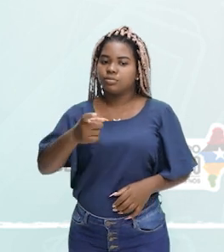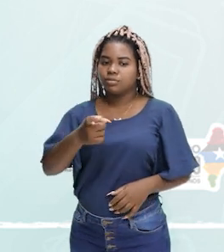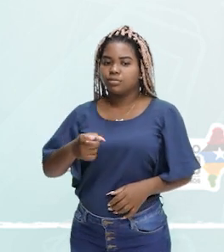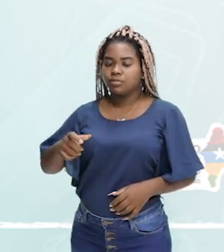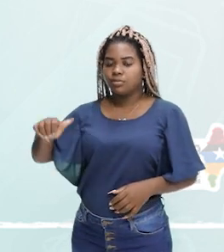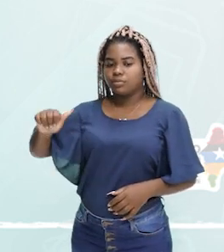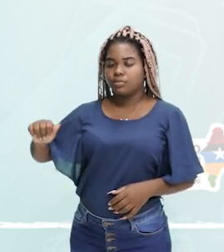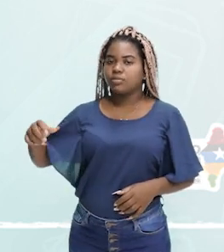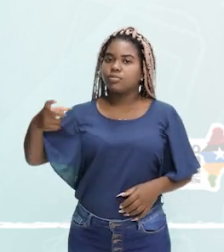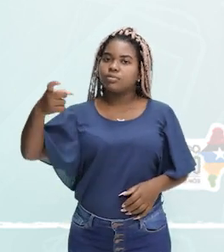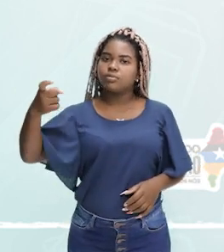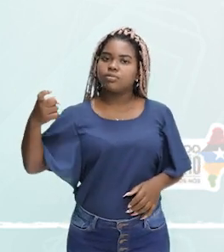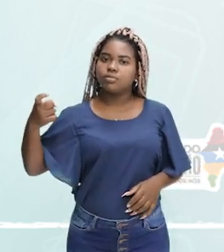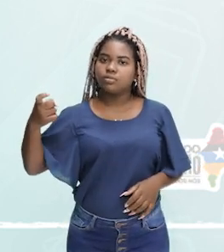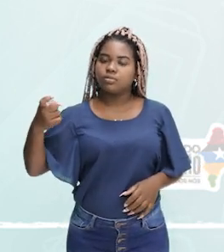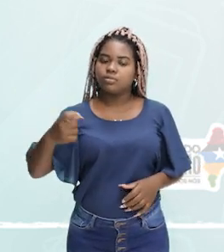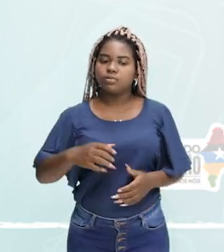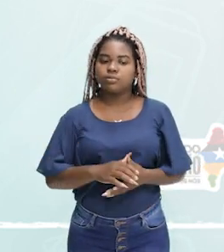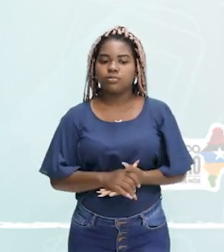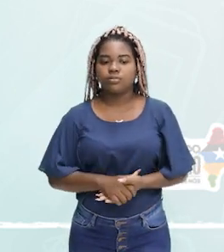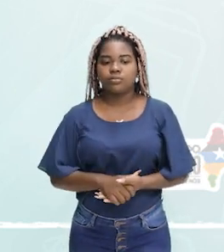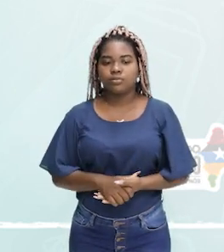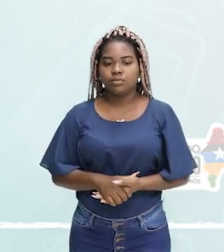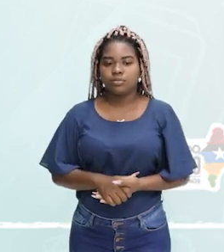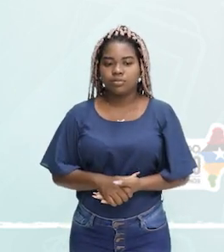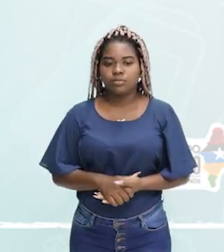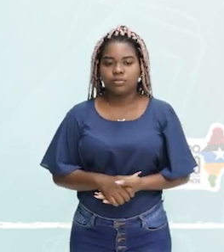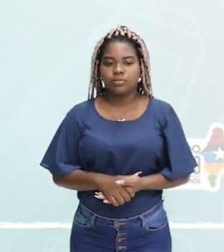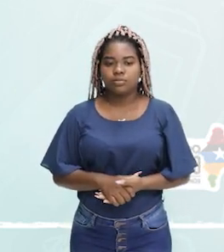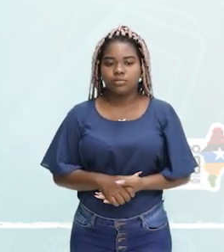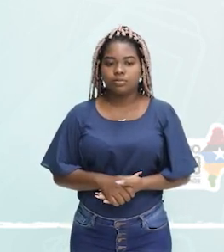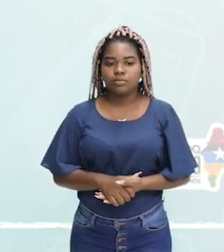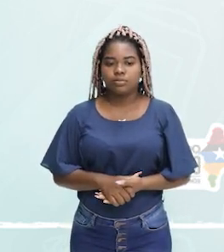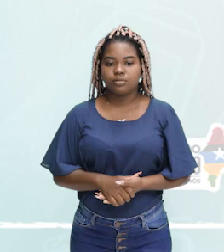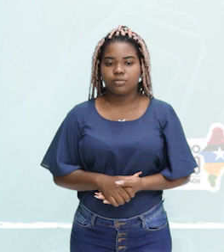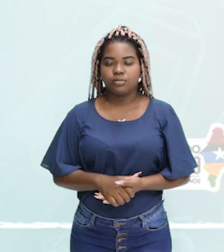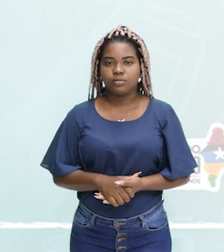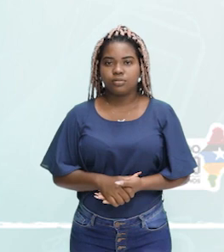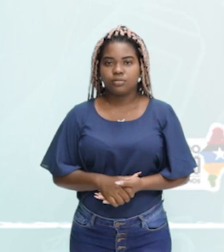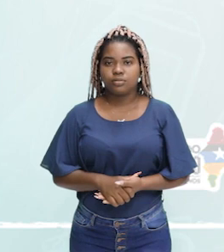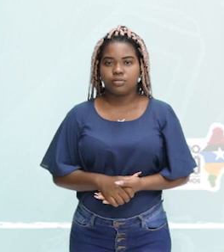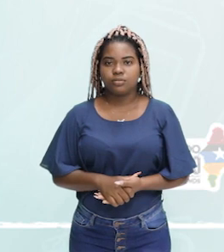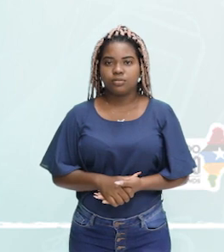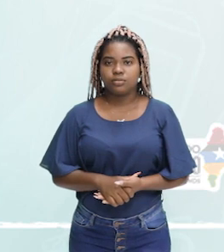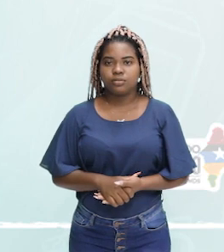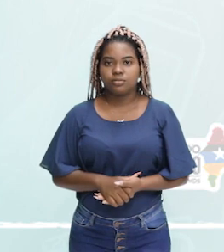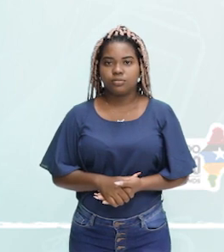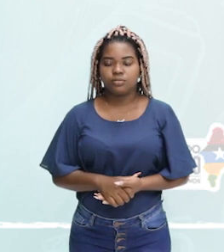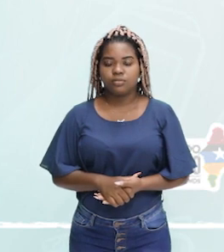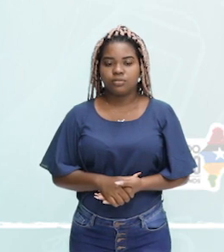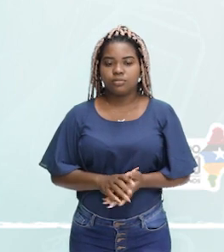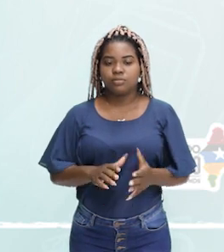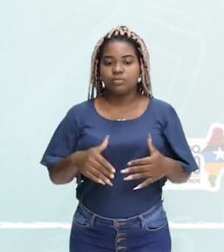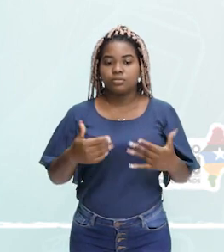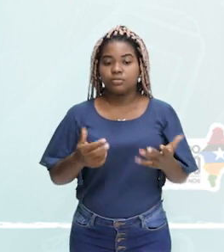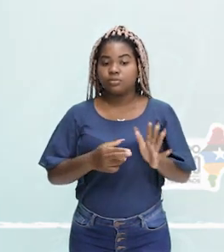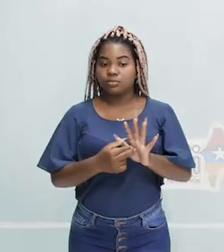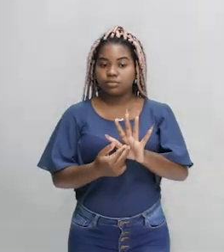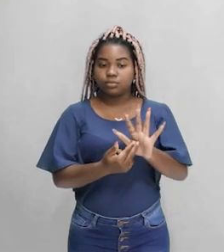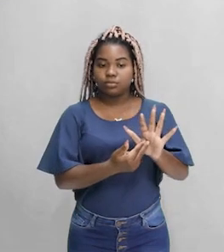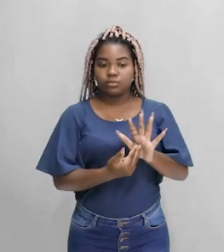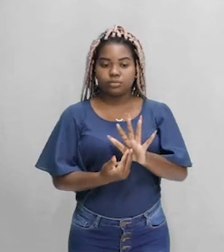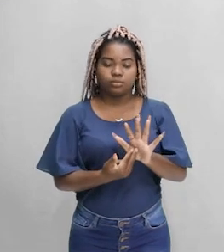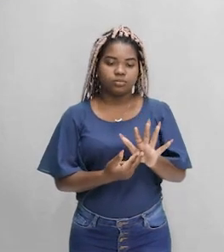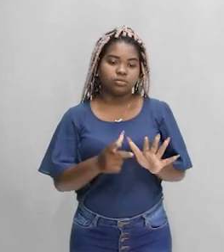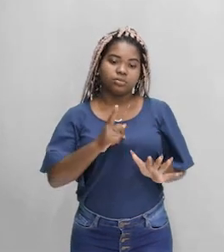que o x gere uma imagem lá, né, o contradomínio, a elevado a x. Então, essa é a representação. Ou